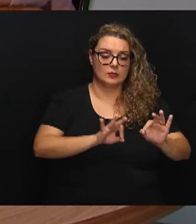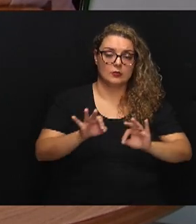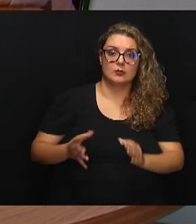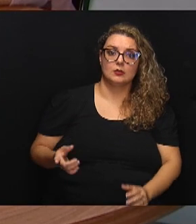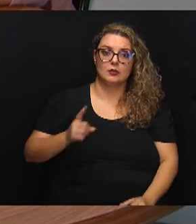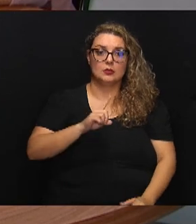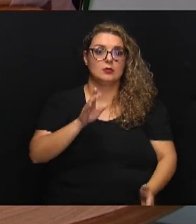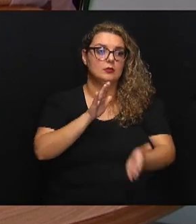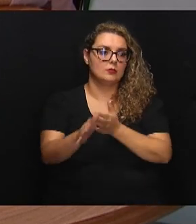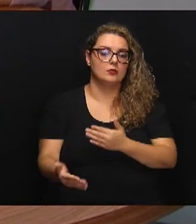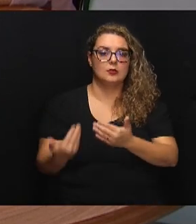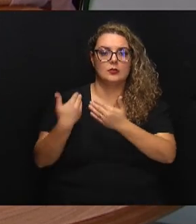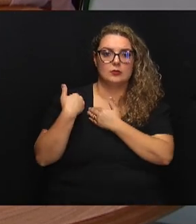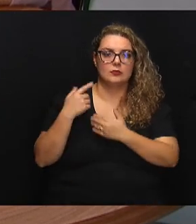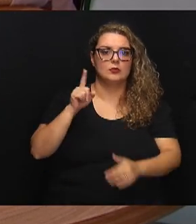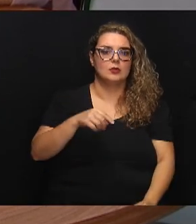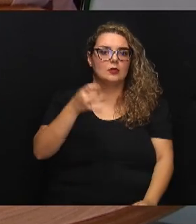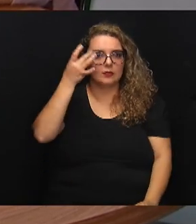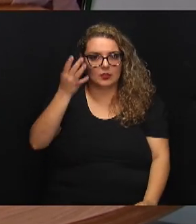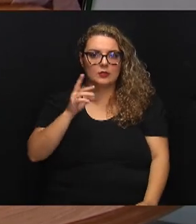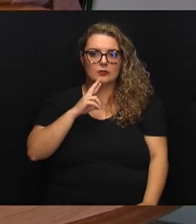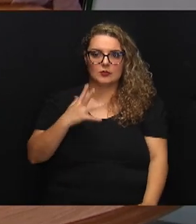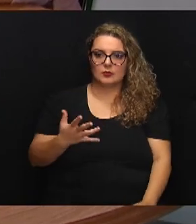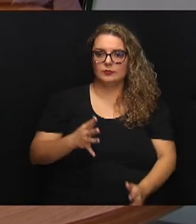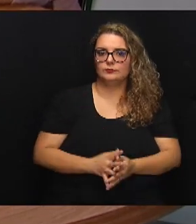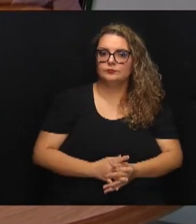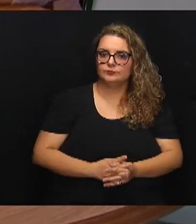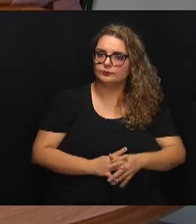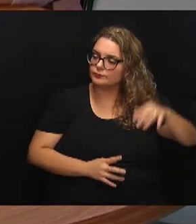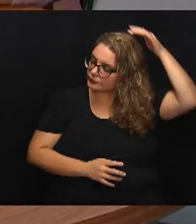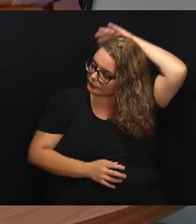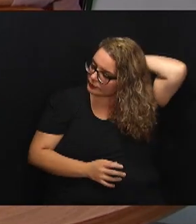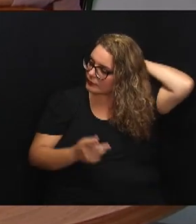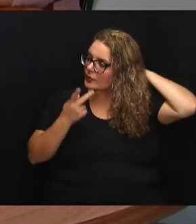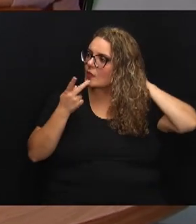da responsabilidade porque é fácil resolver. E aí você falou da questão das empresas, né?